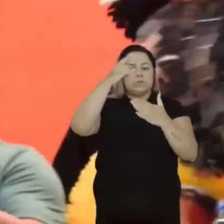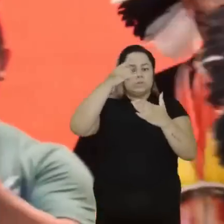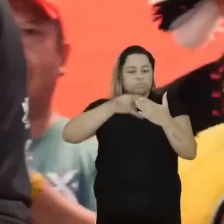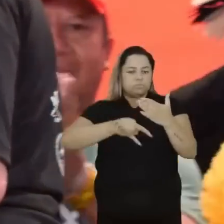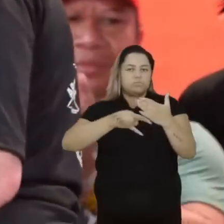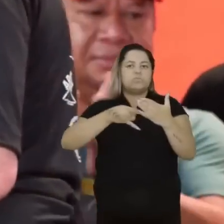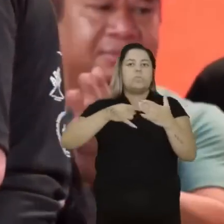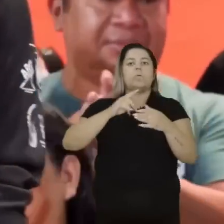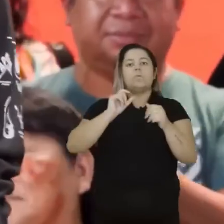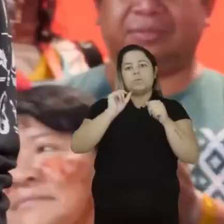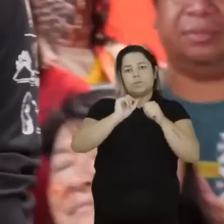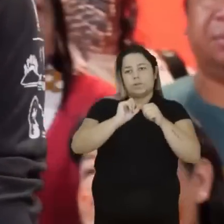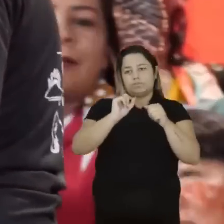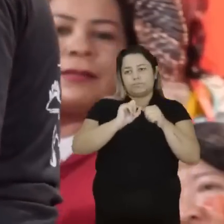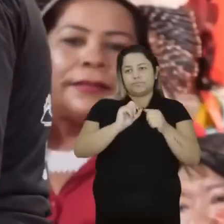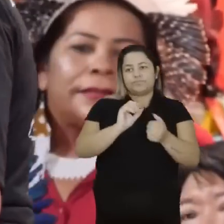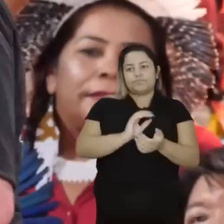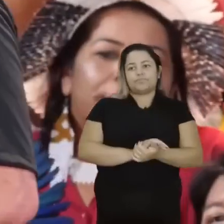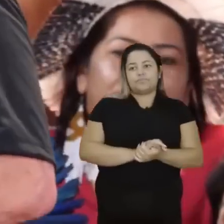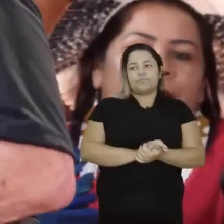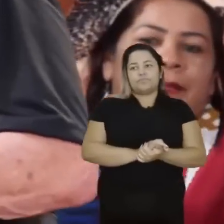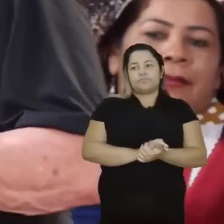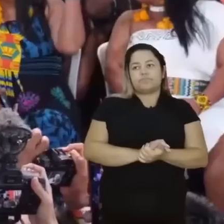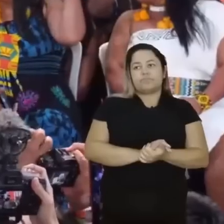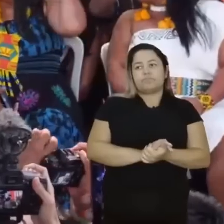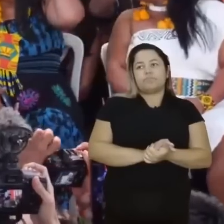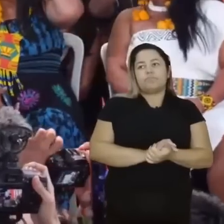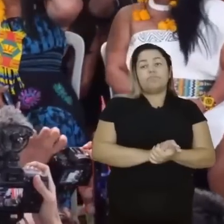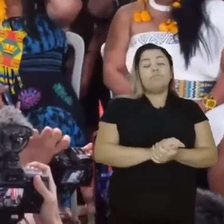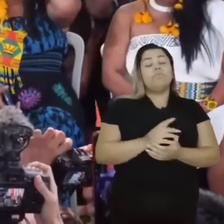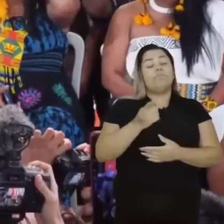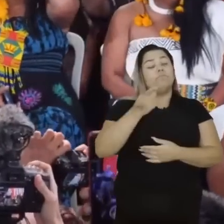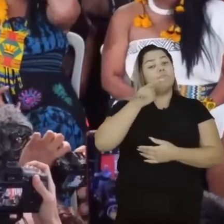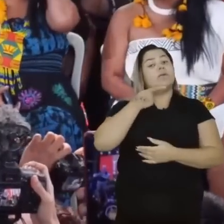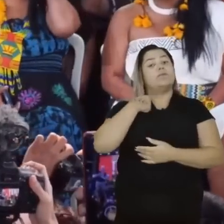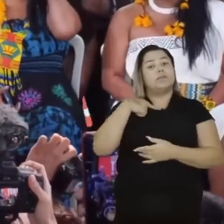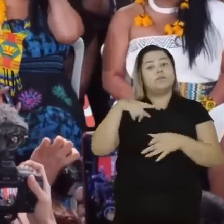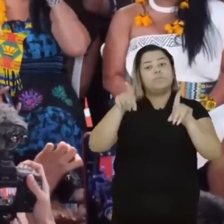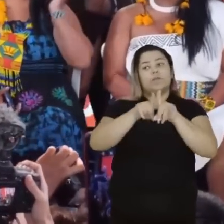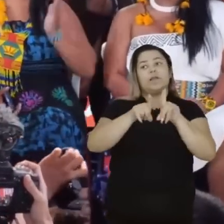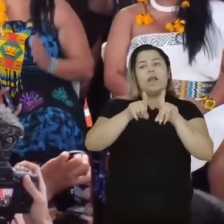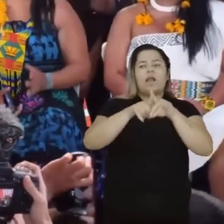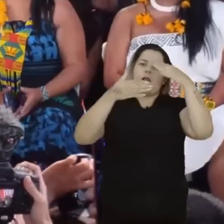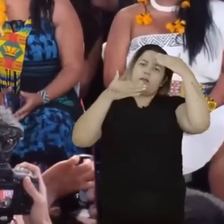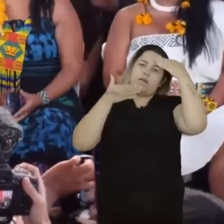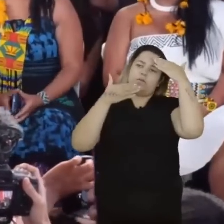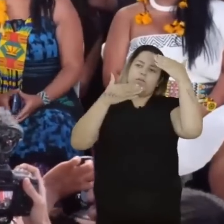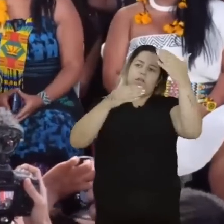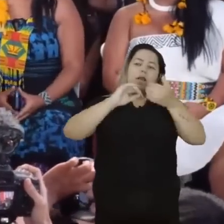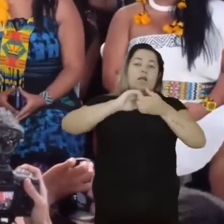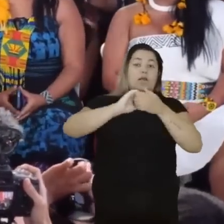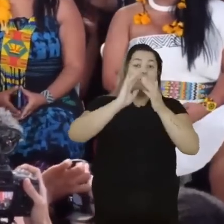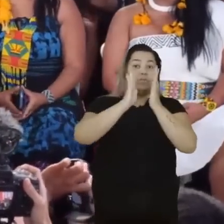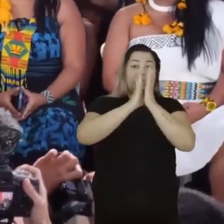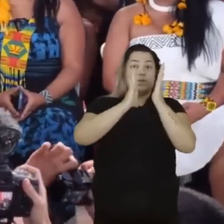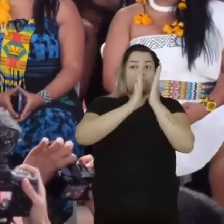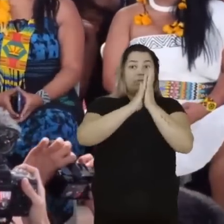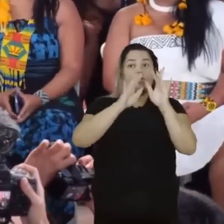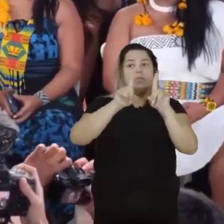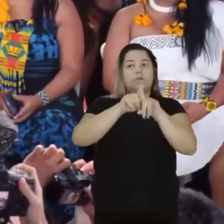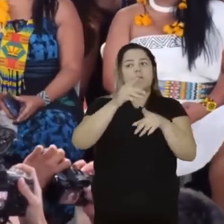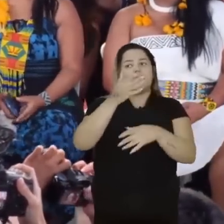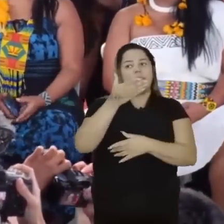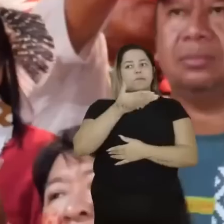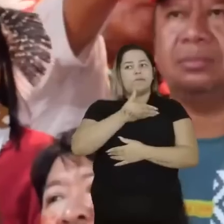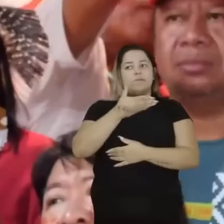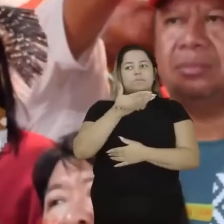aqui. Eu queria primeiro agradecer e dar os parabéns aos companheiros